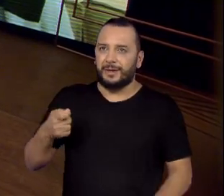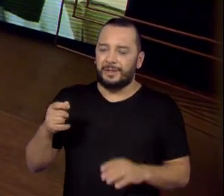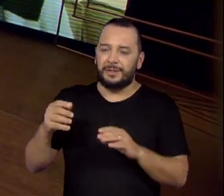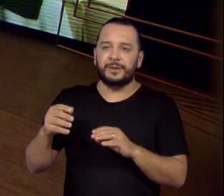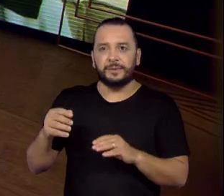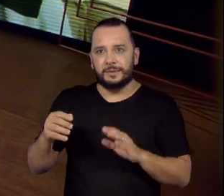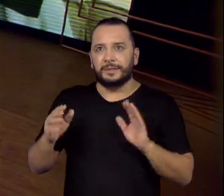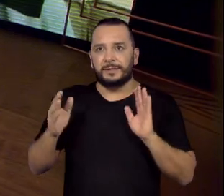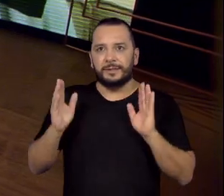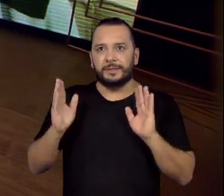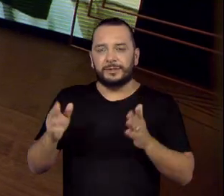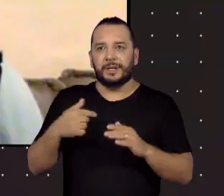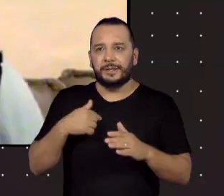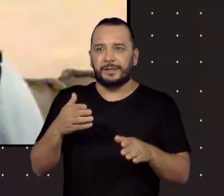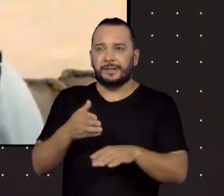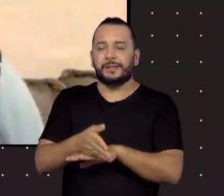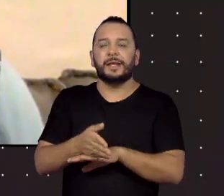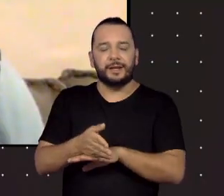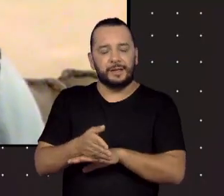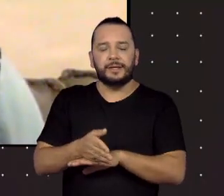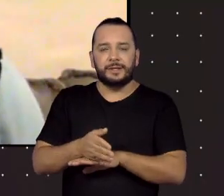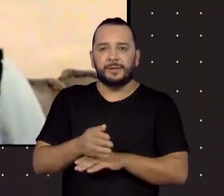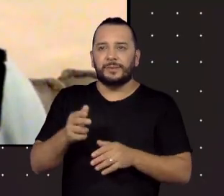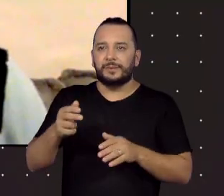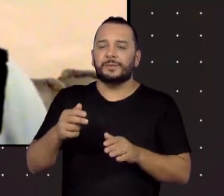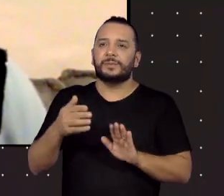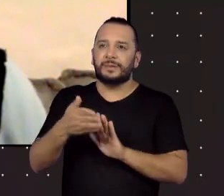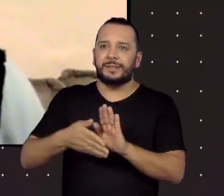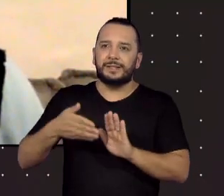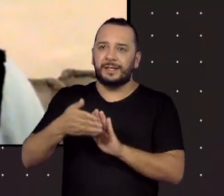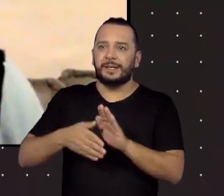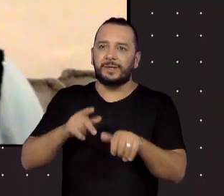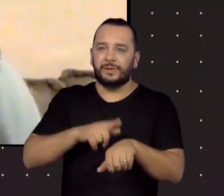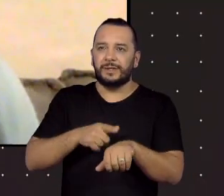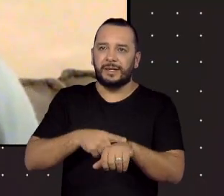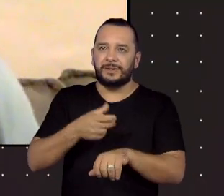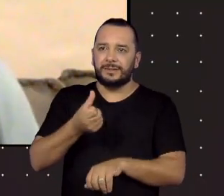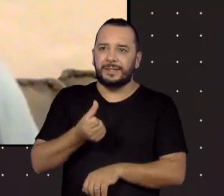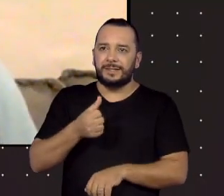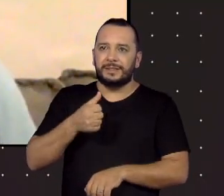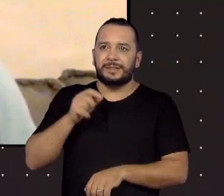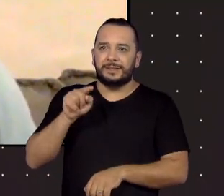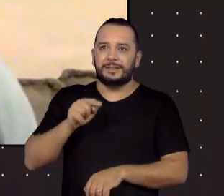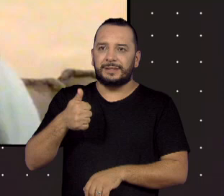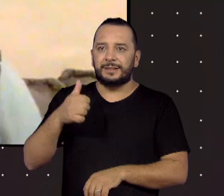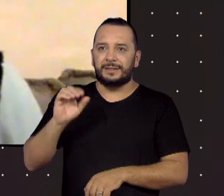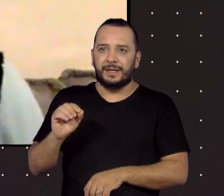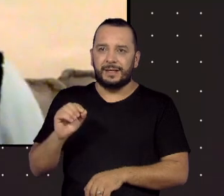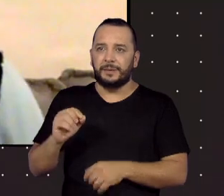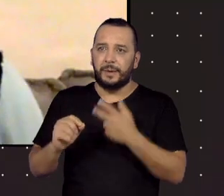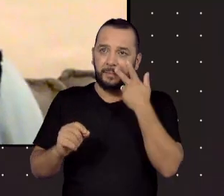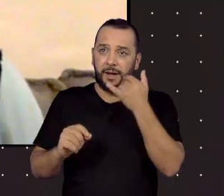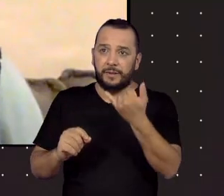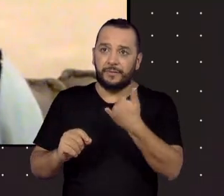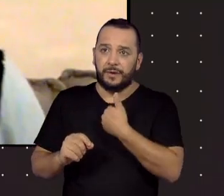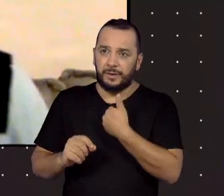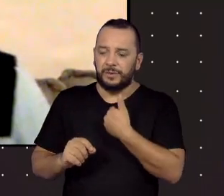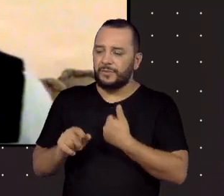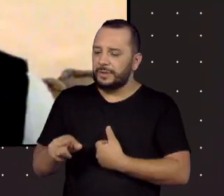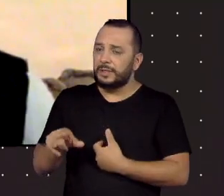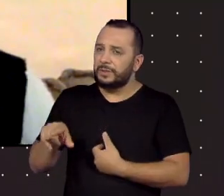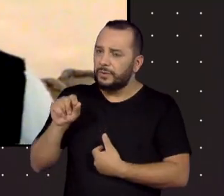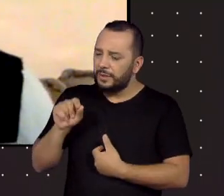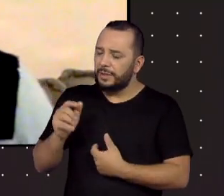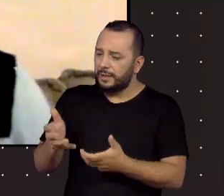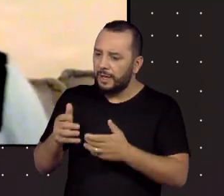trem das 6h10 para São Paulo. E antes de eu subir no trem, ele me disse, meu filho, você tem que escolher. Você quer